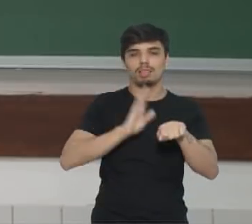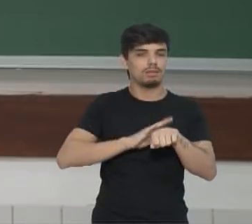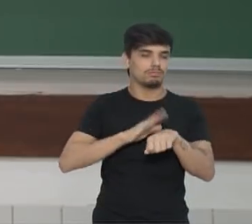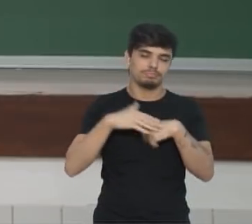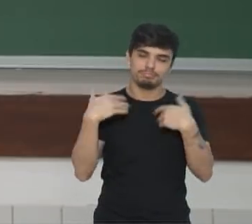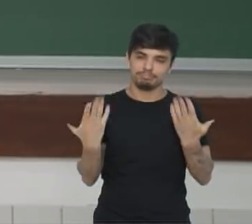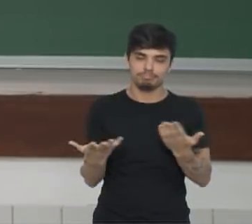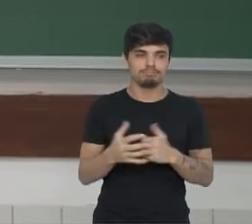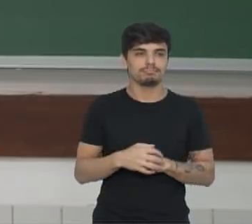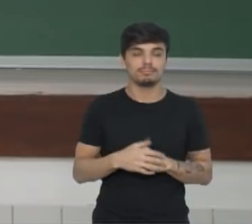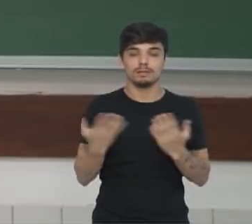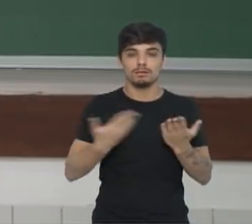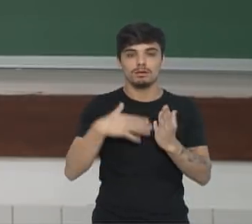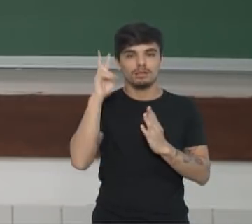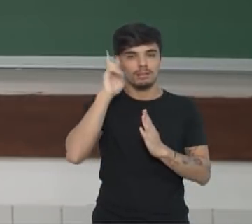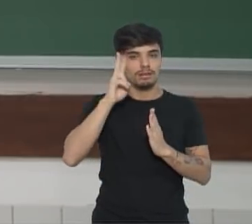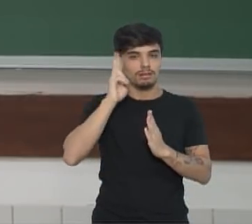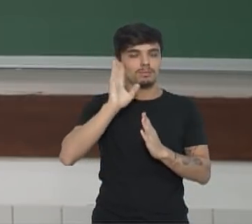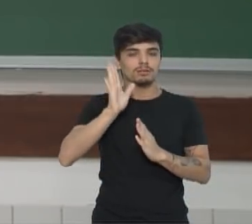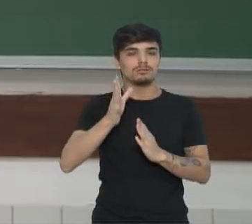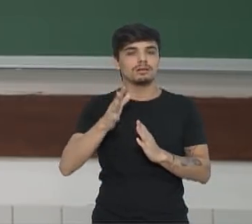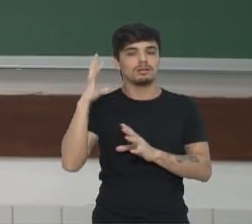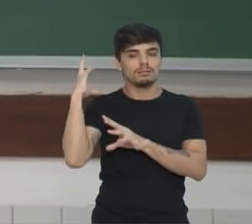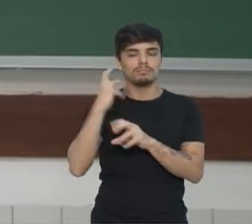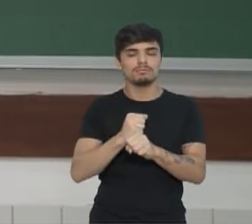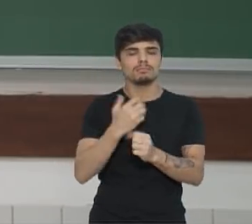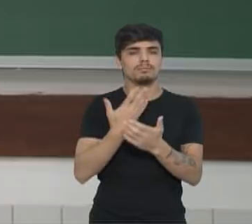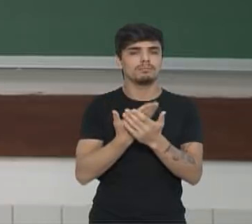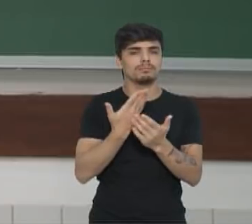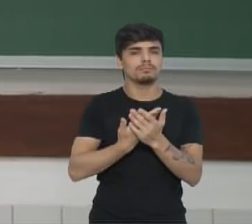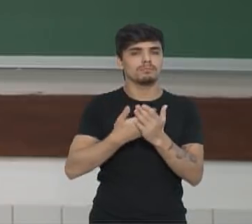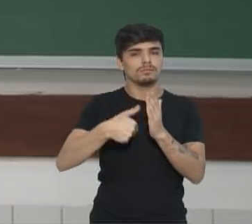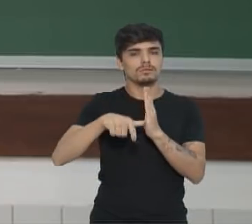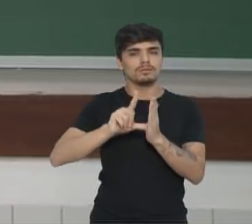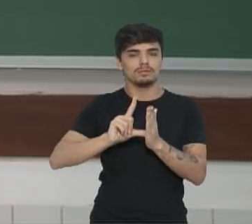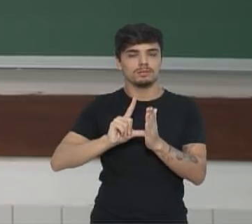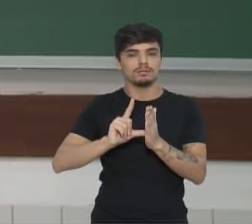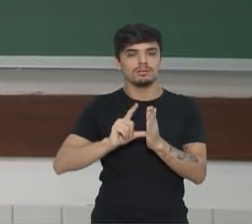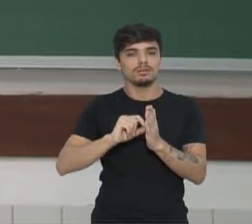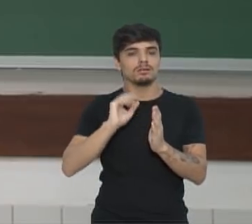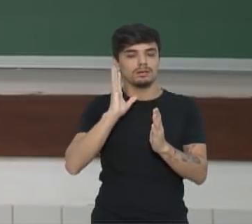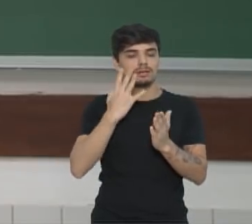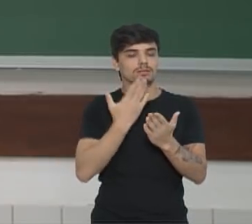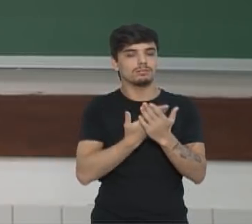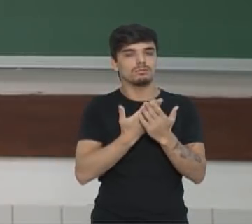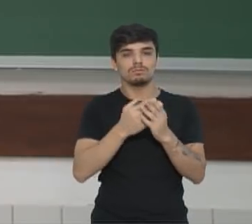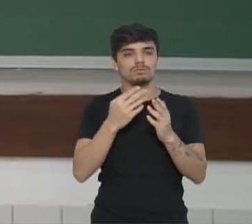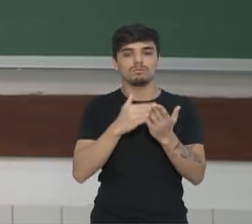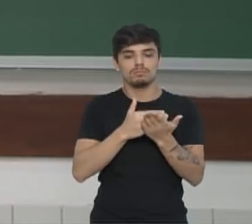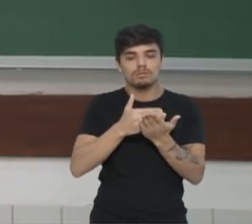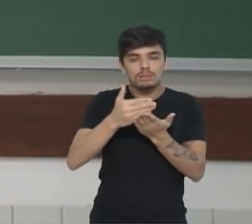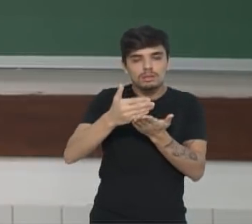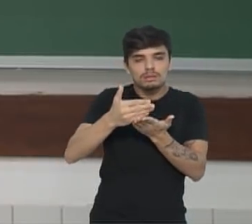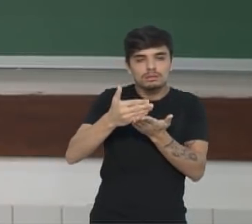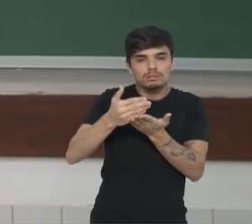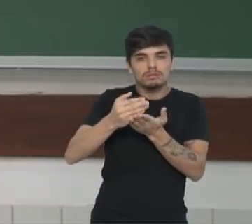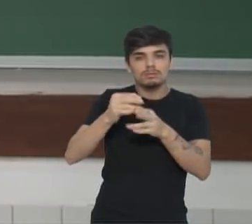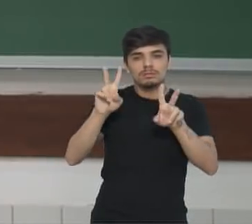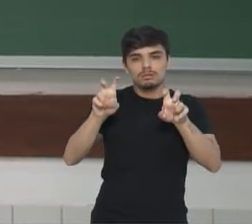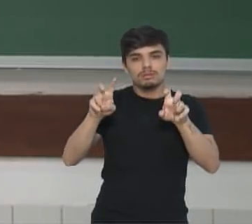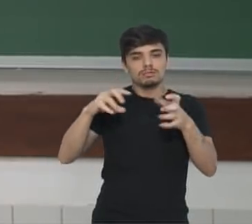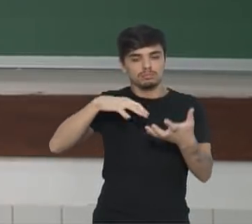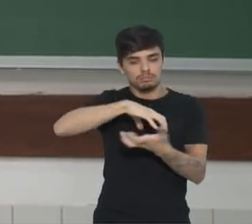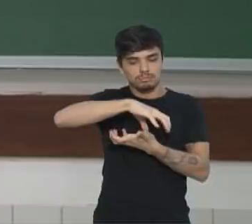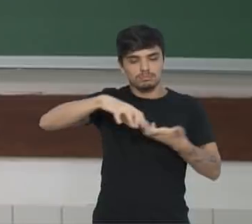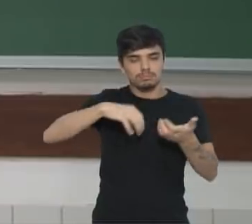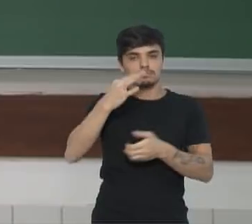certo? E vamos lembrar o que a gente já estava tratando nas aulas anteriores, quando a gente estudou o início da Revolução Francesa. A gente